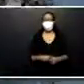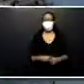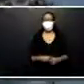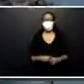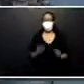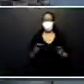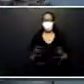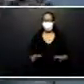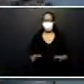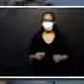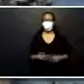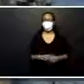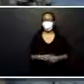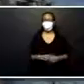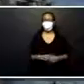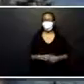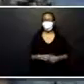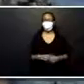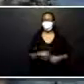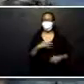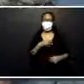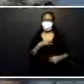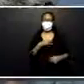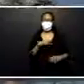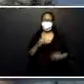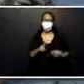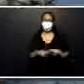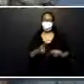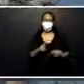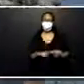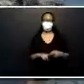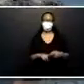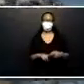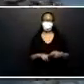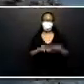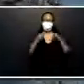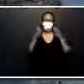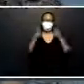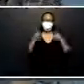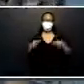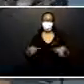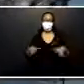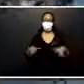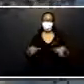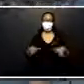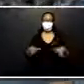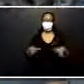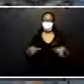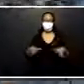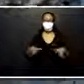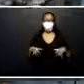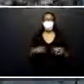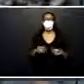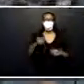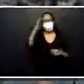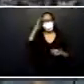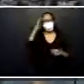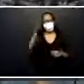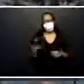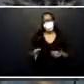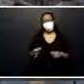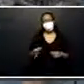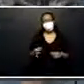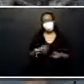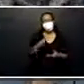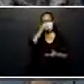Certo? Olha lá. Mesmo porque aqui, além de explicitar a tomada de posição do autor, também nós